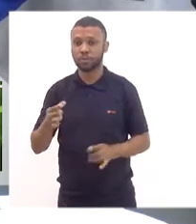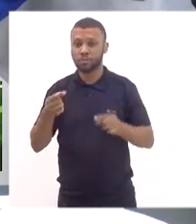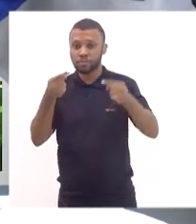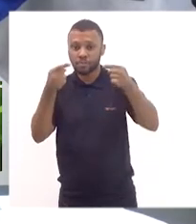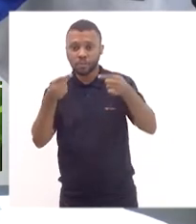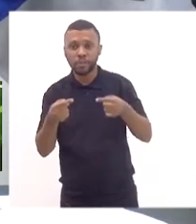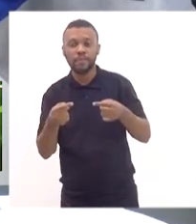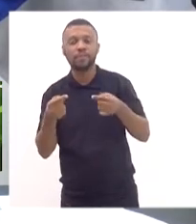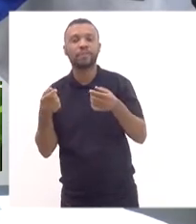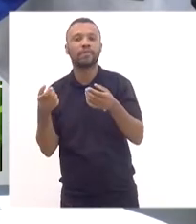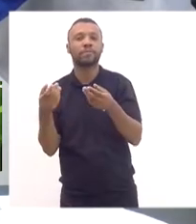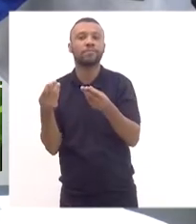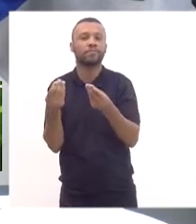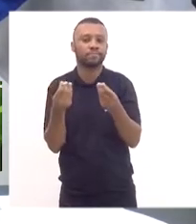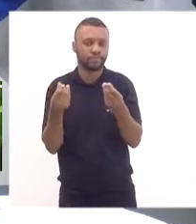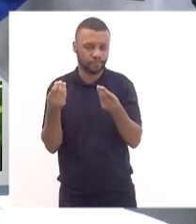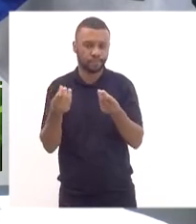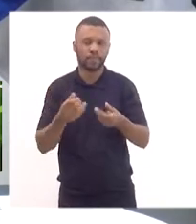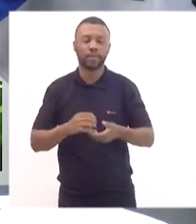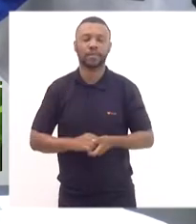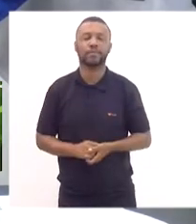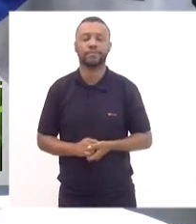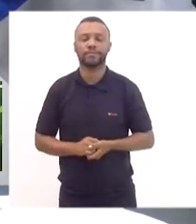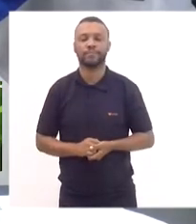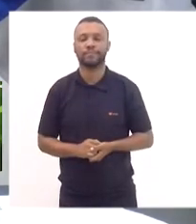douta procuradoria.